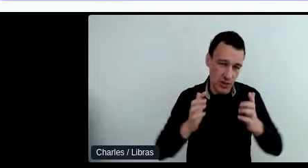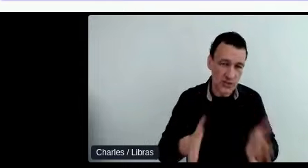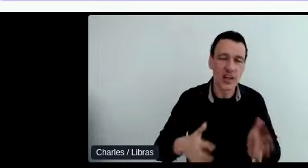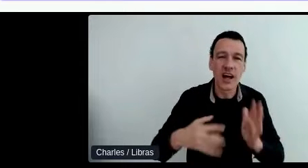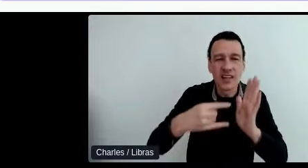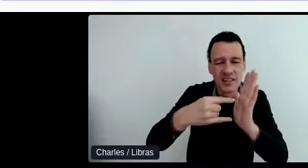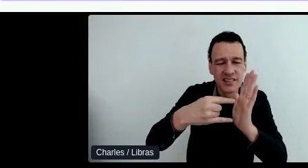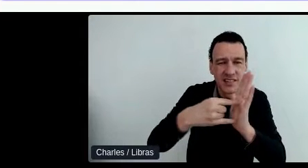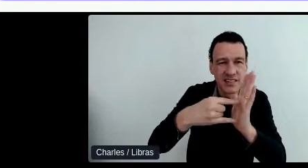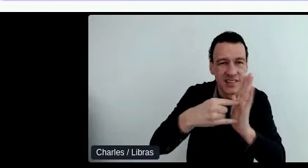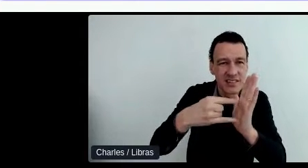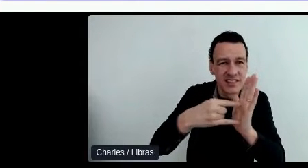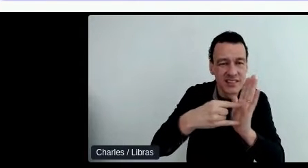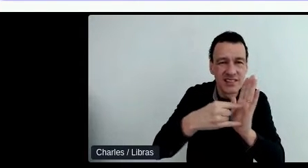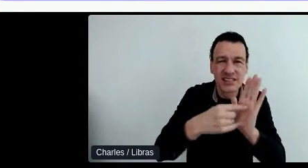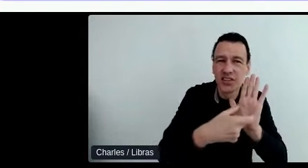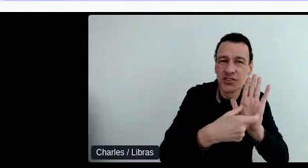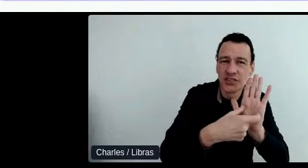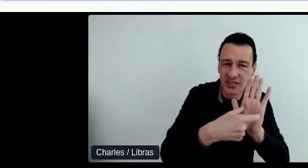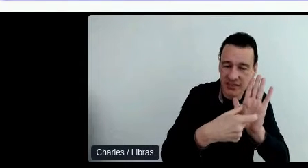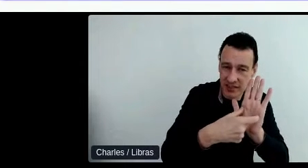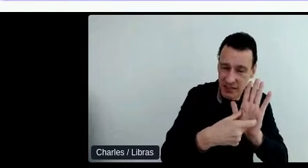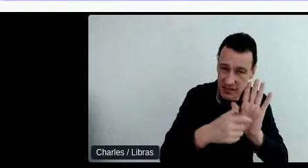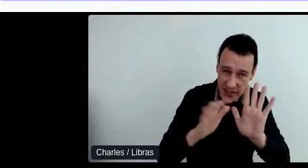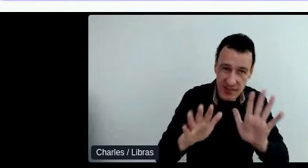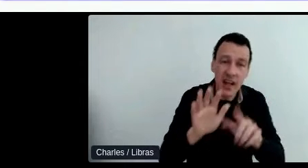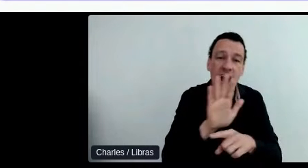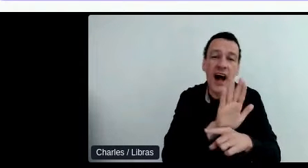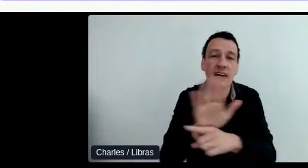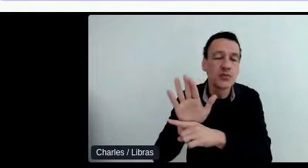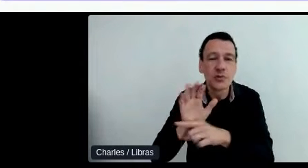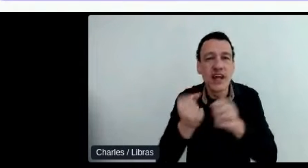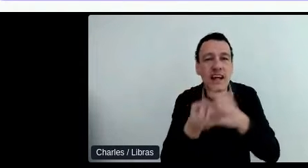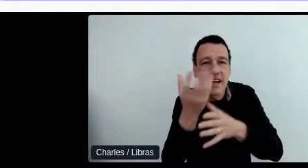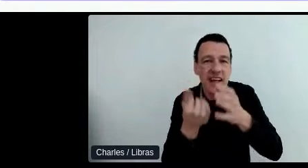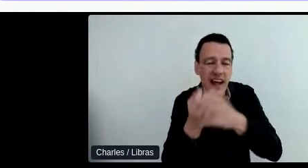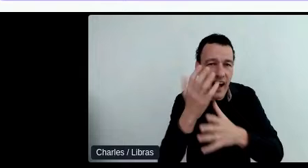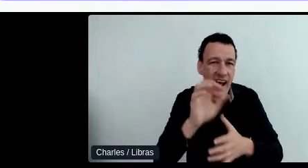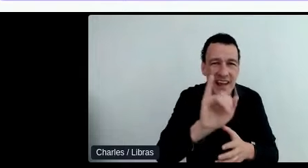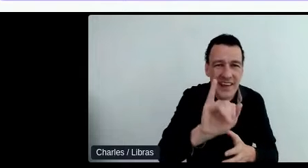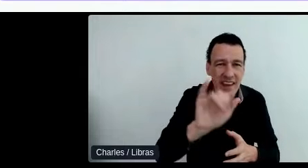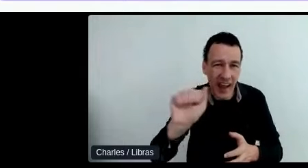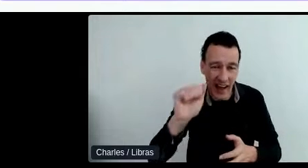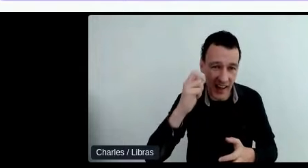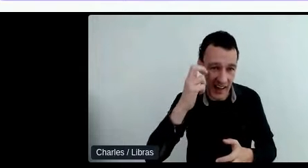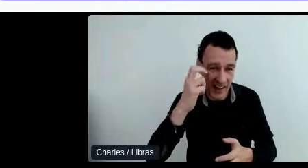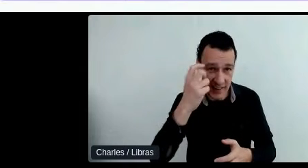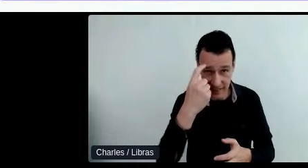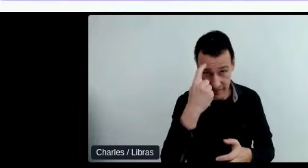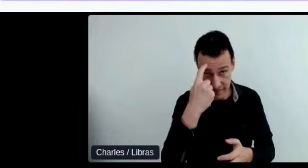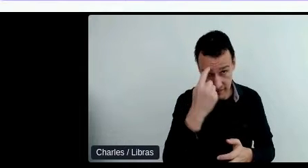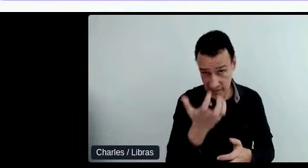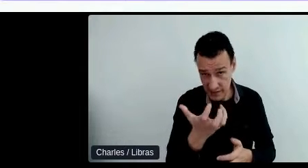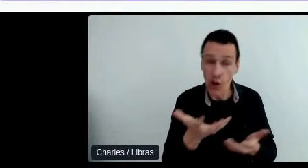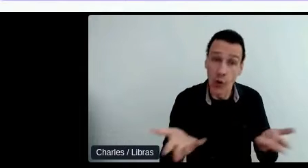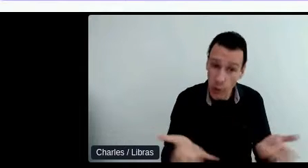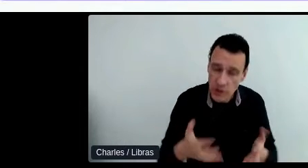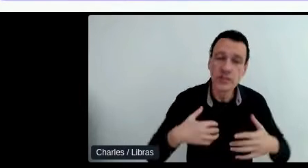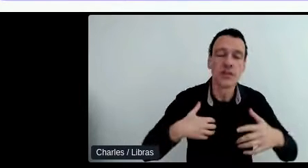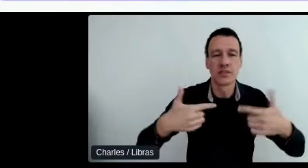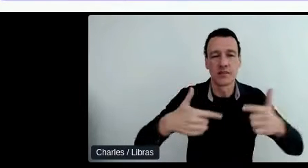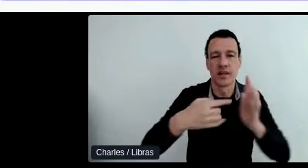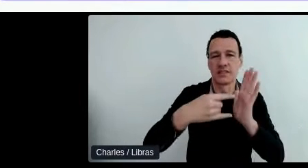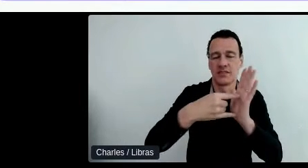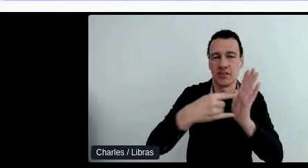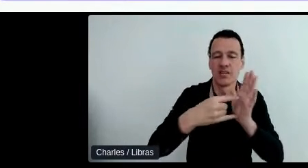para inteligências artificiais só com foco em NLP. E atualmente eu sou desenvolvedora de software na IBM para Cognitive